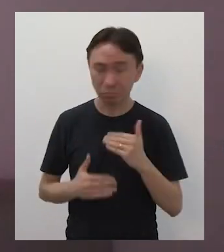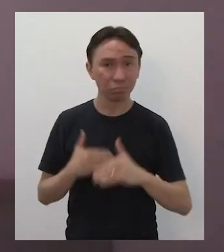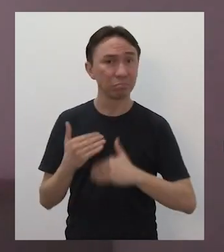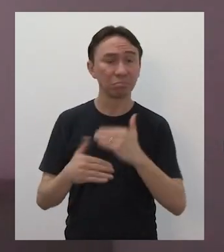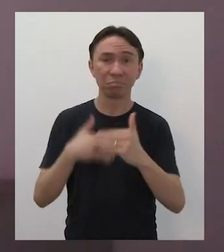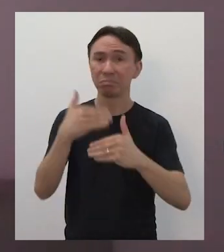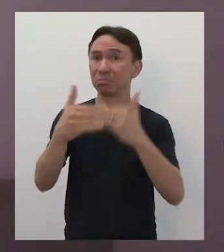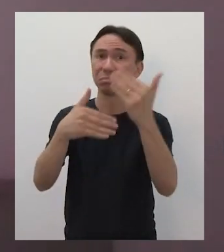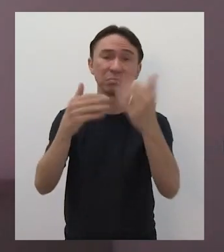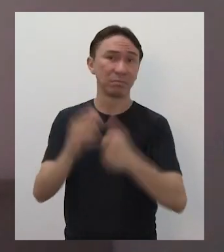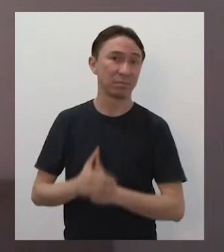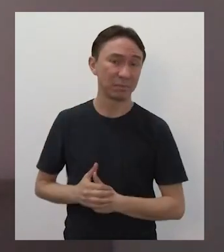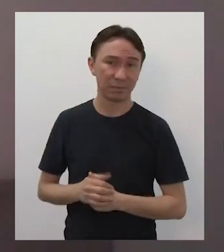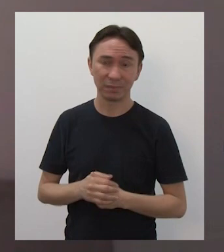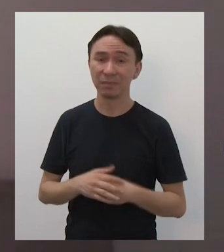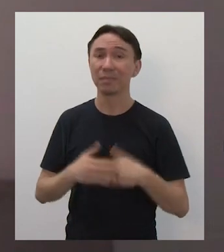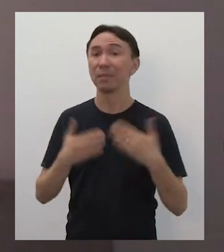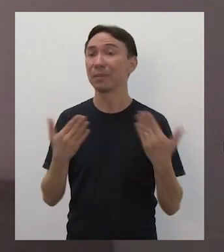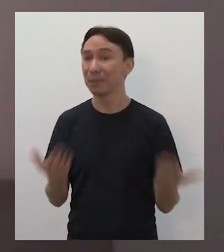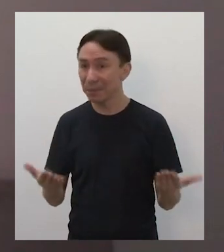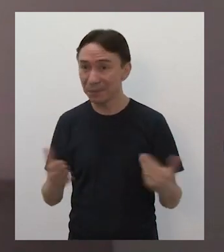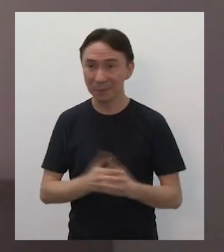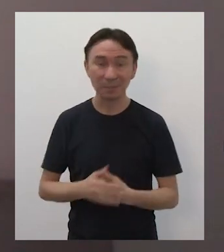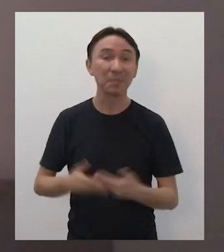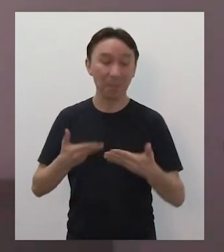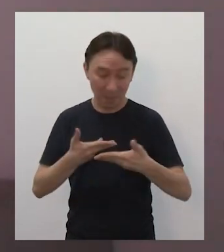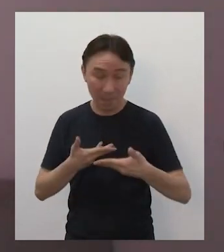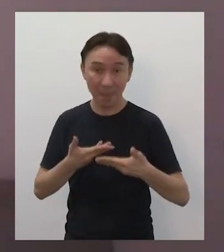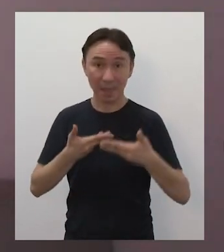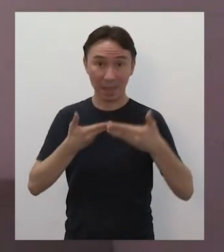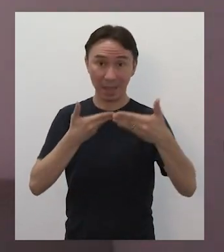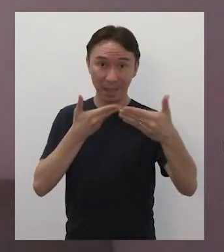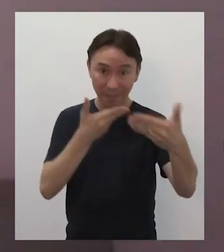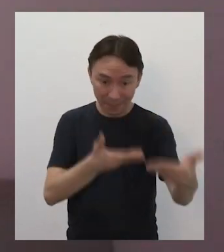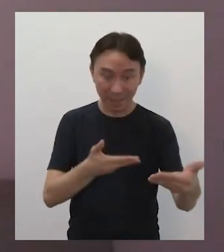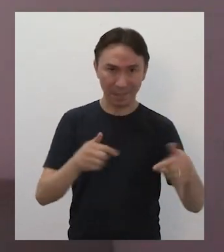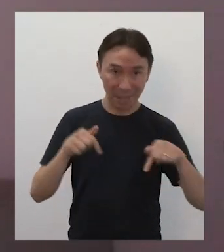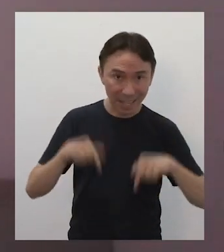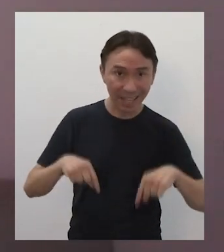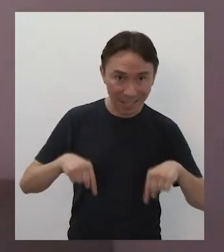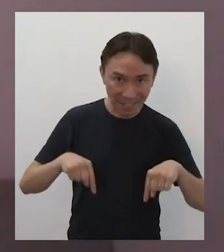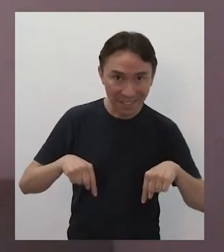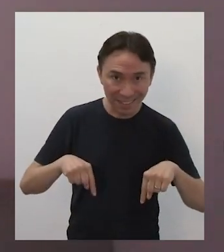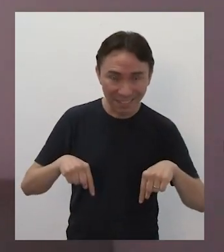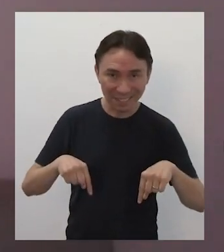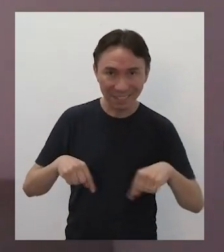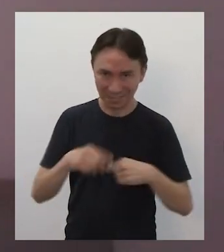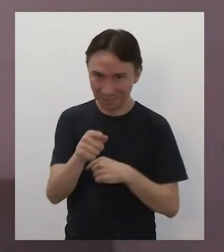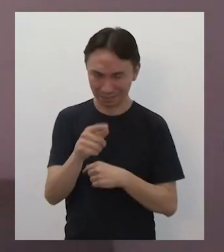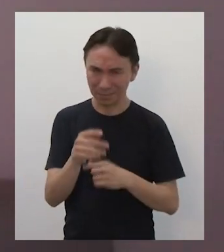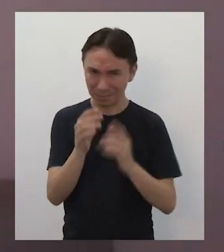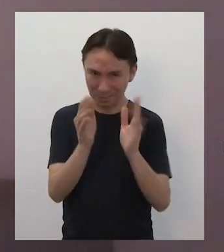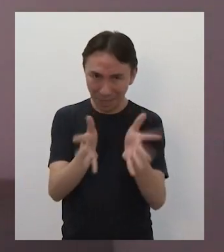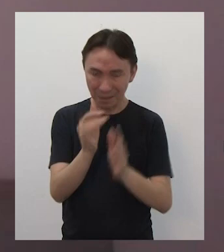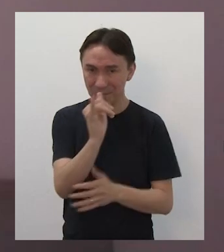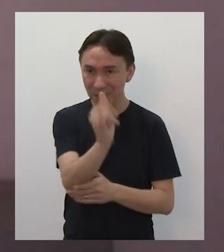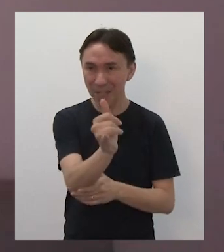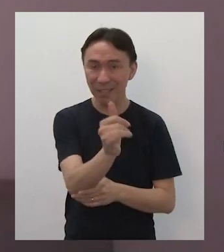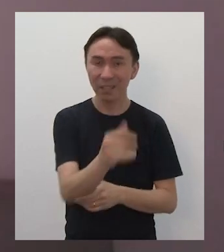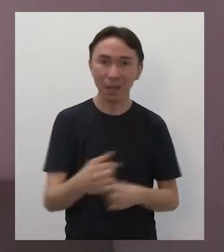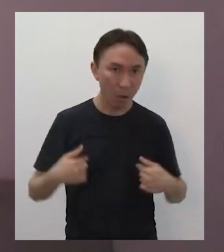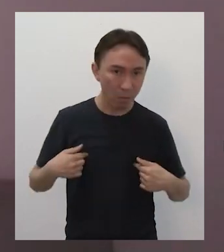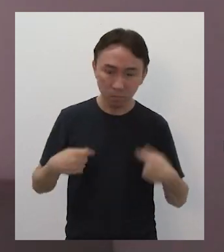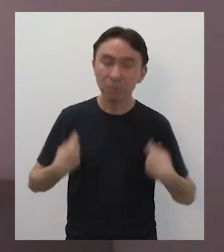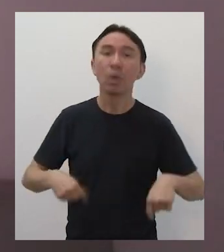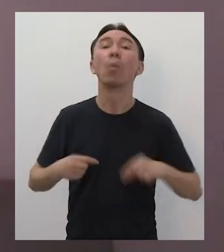bem. Então, quando eu fui convidada, por exemplo, para vir aqui, como eu falei para vocês, eu tive que me